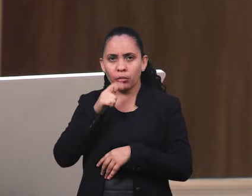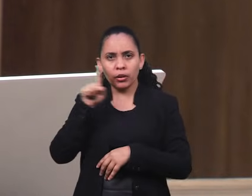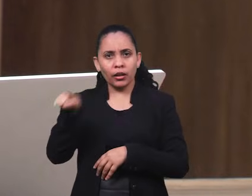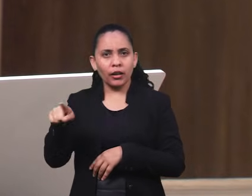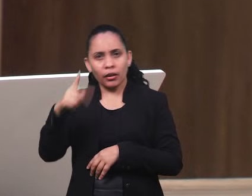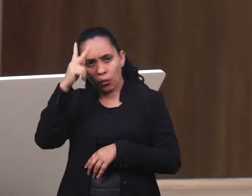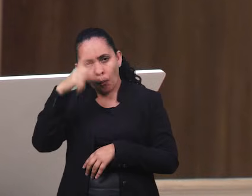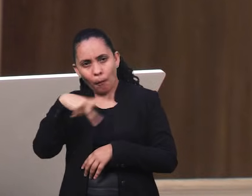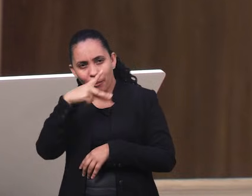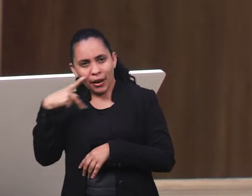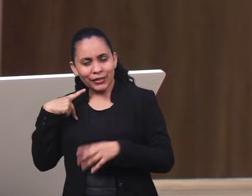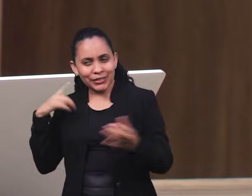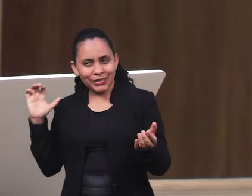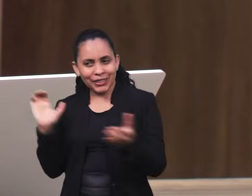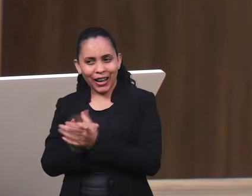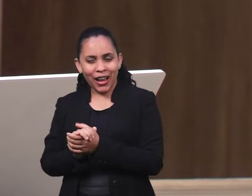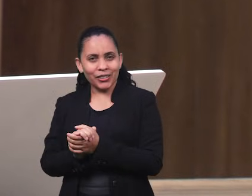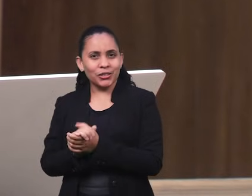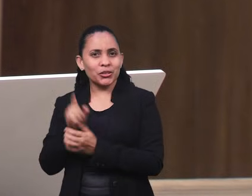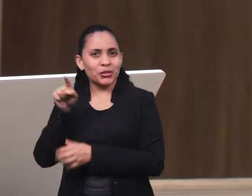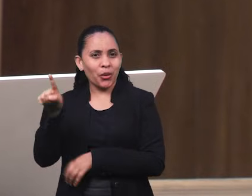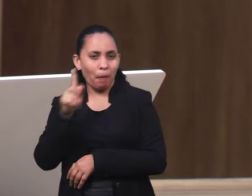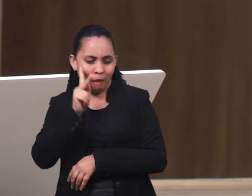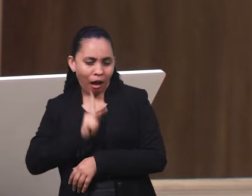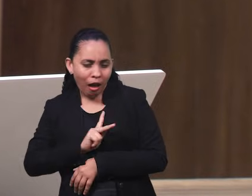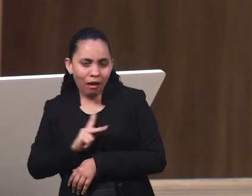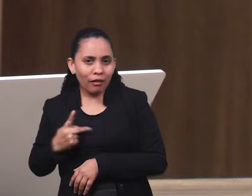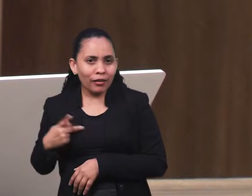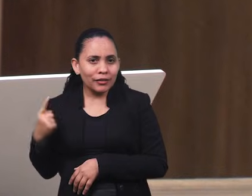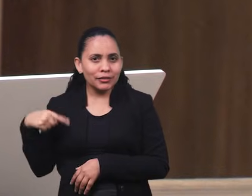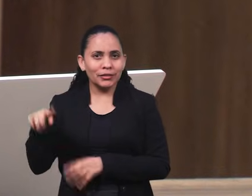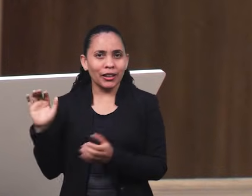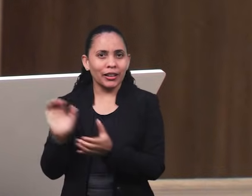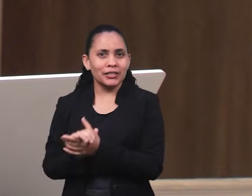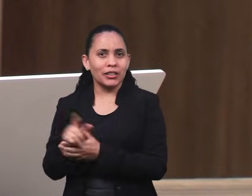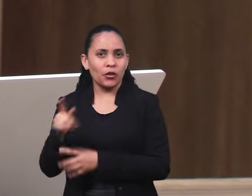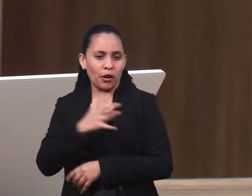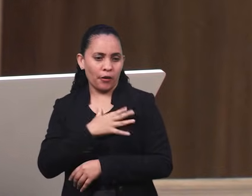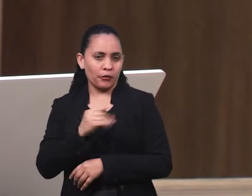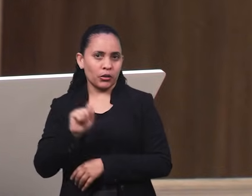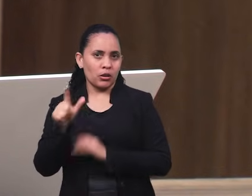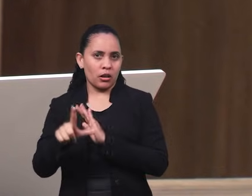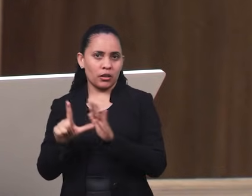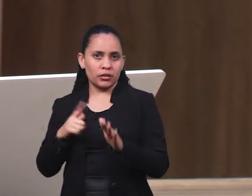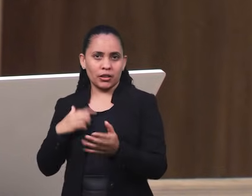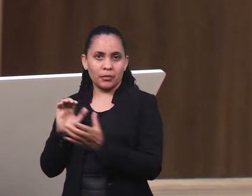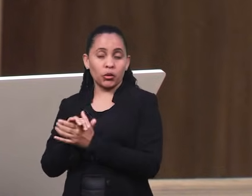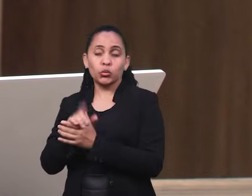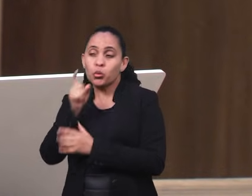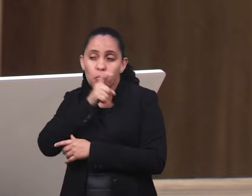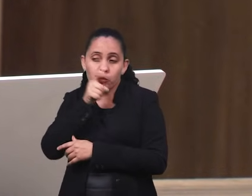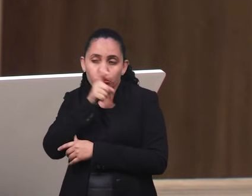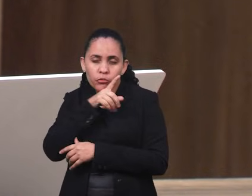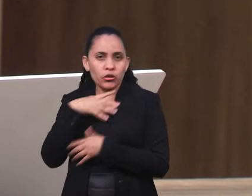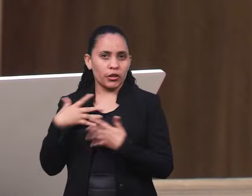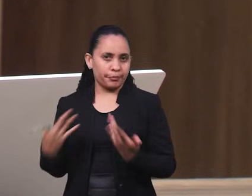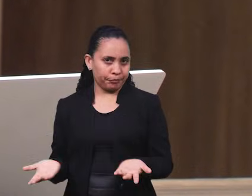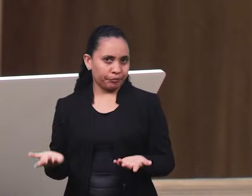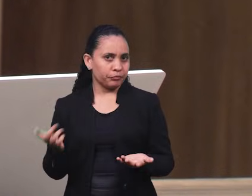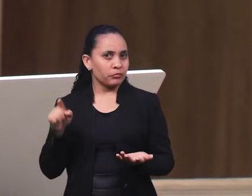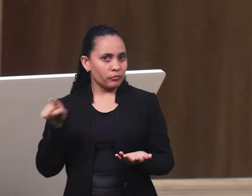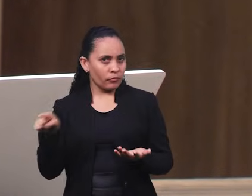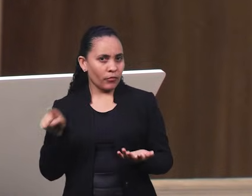porque era um padre e casou, então como não admitia casamento, então inventavam um monte de coisa, falavam que ela teve filho antes do casamento, nada disso, tudo mentira.